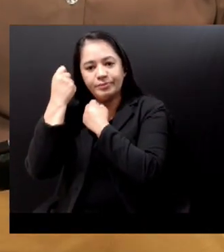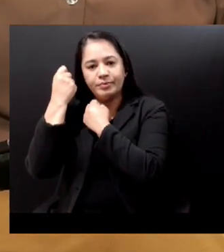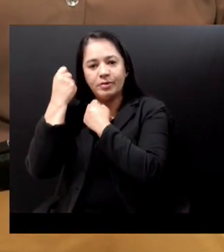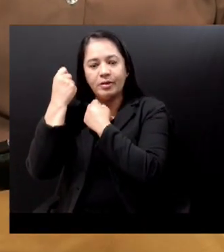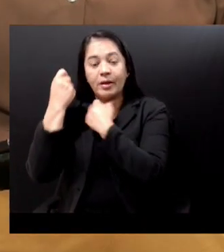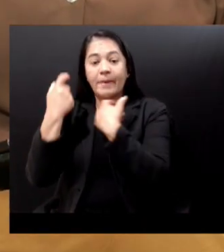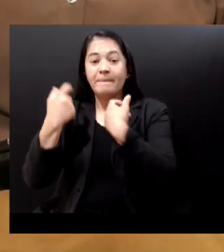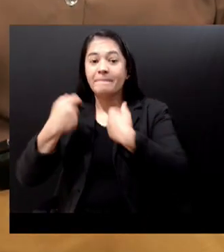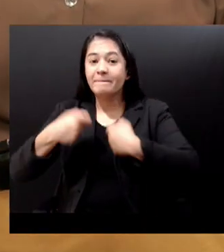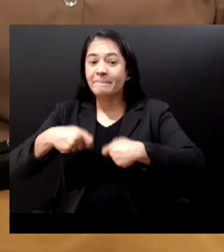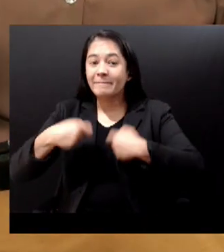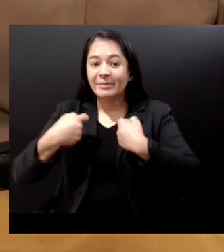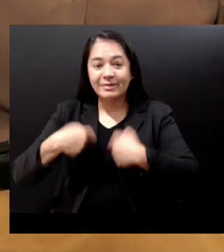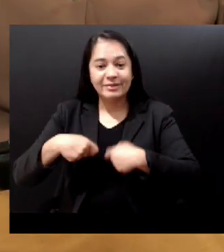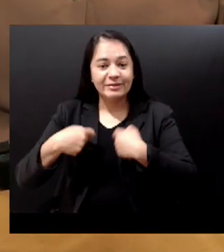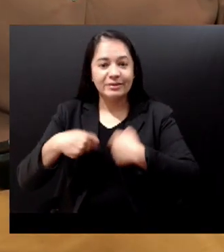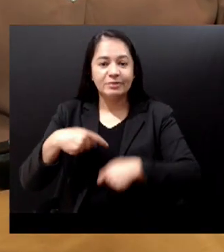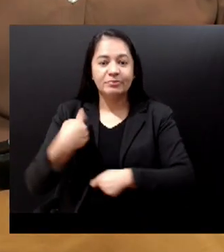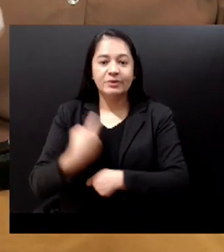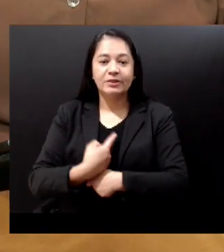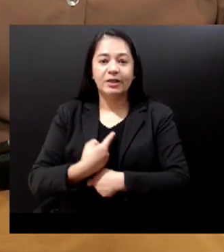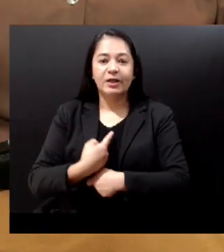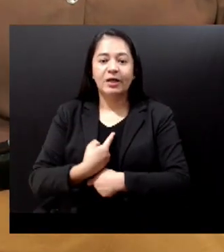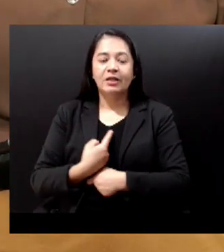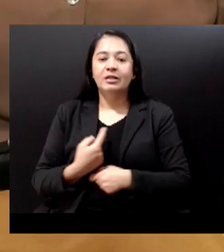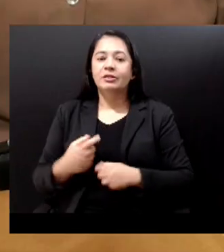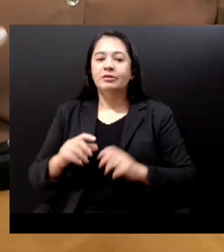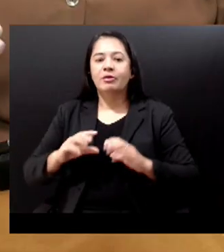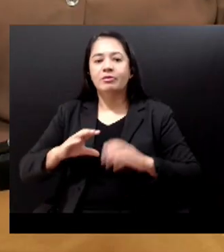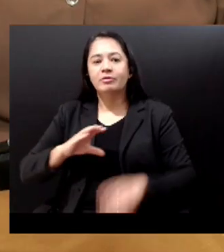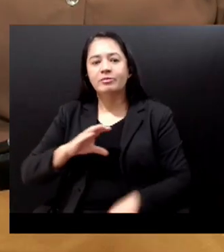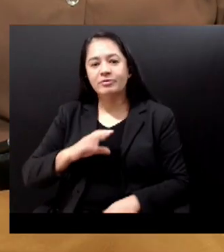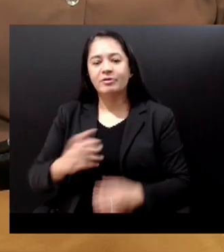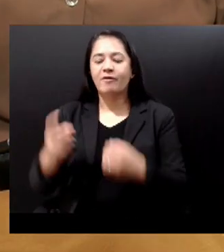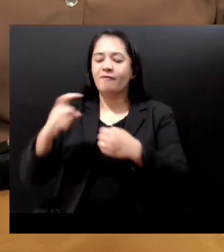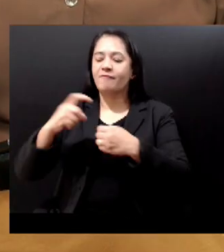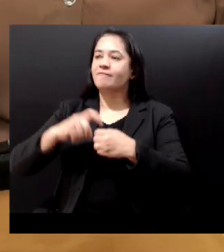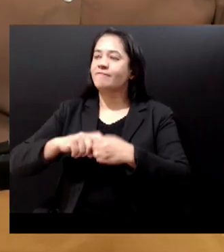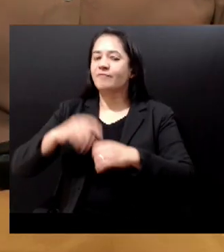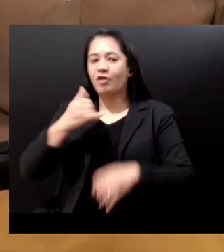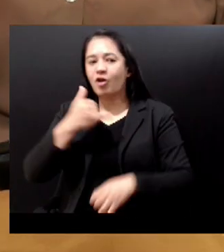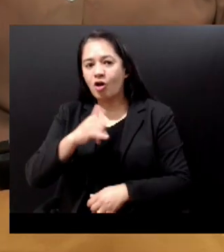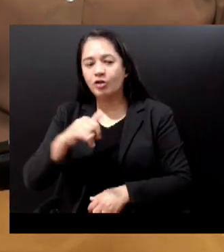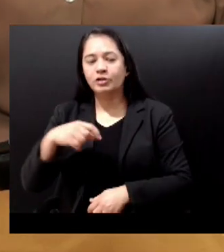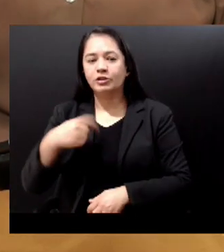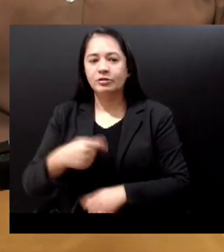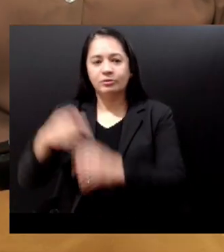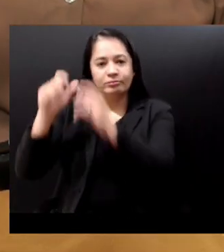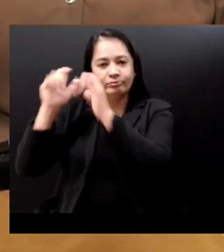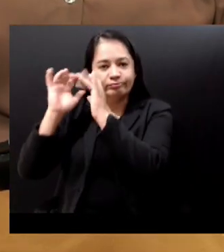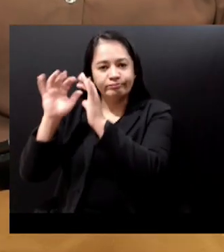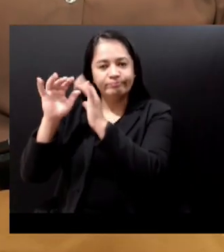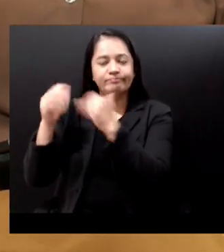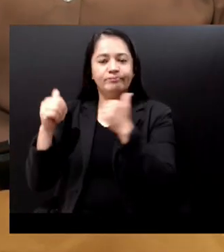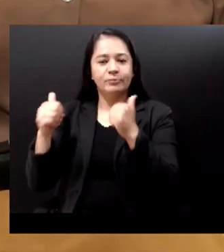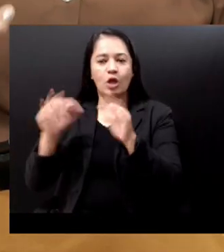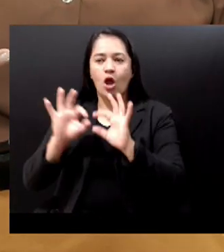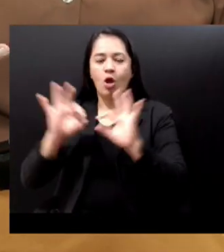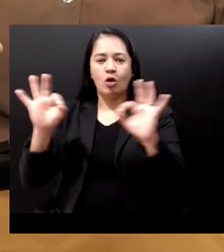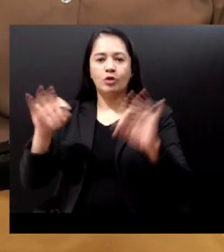necessário para a gente recarregar a nossa bateria, o nosso cérebro, a nossa cabecinha, para a gente ter uma saúde mental